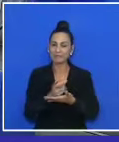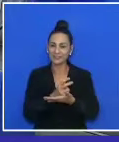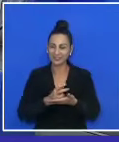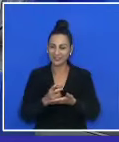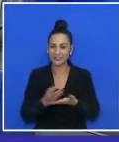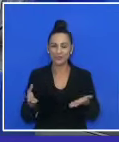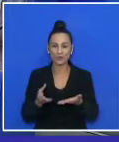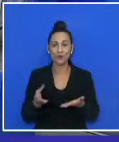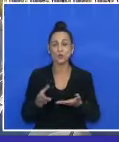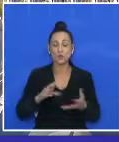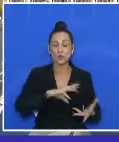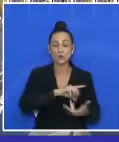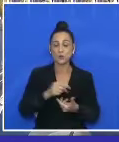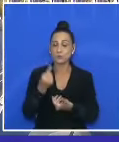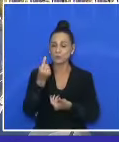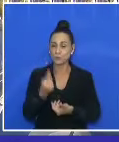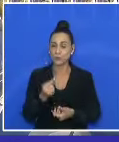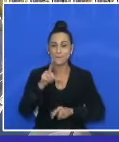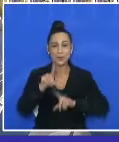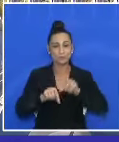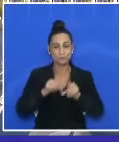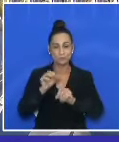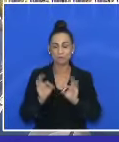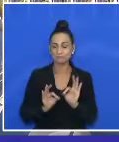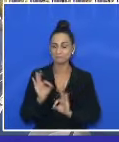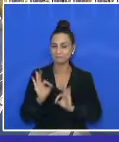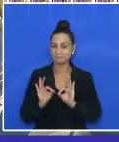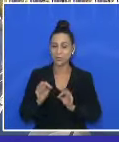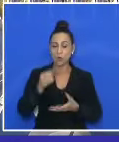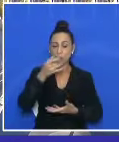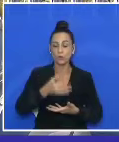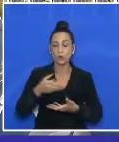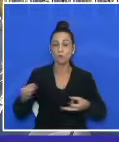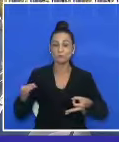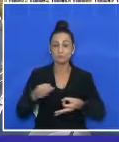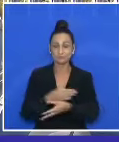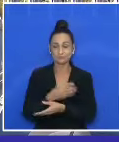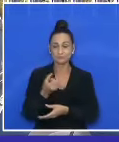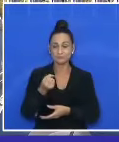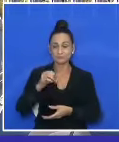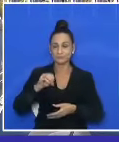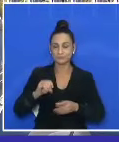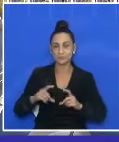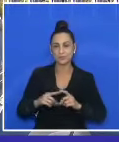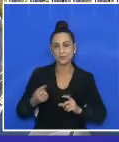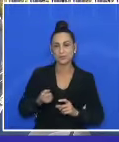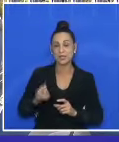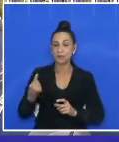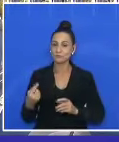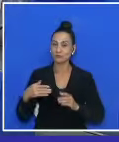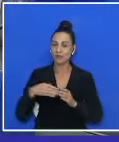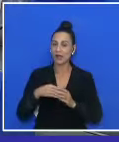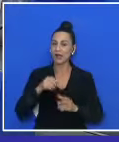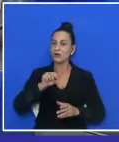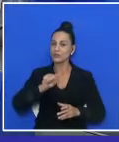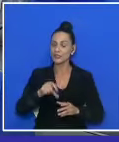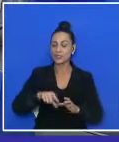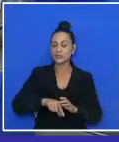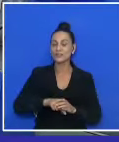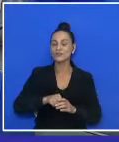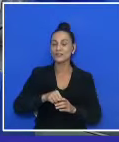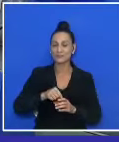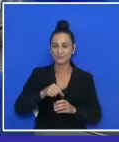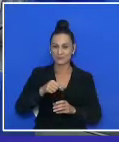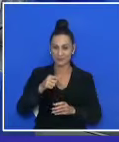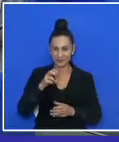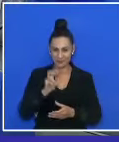hoje. O nosso Globo número 1 está preparado para o sorteio, então o suporte está carregado com 80 bolas, numeradas de 0 a 80. E deste